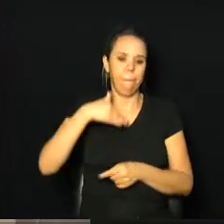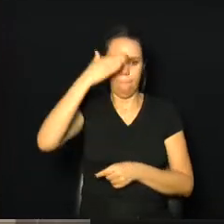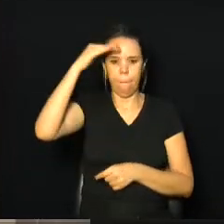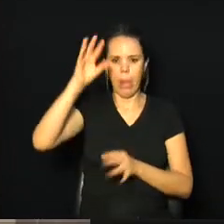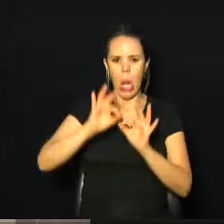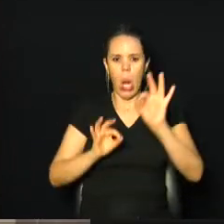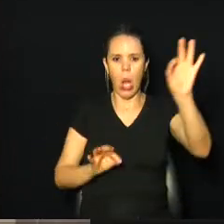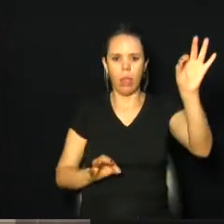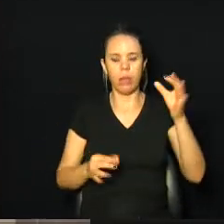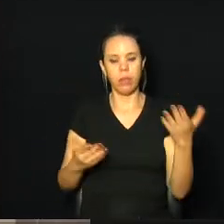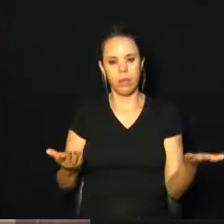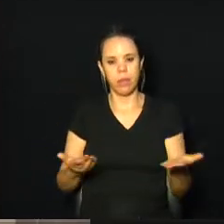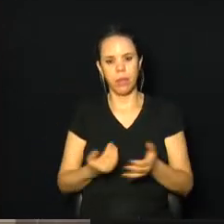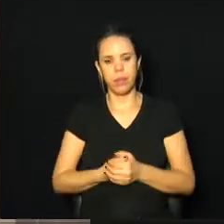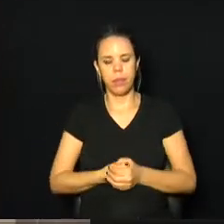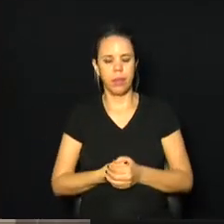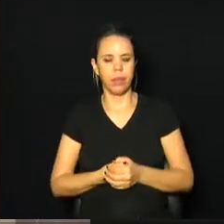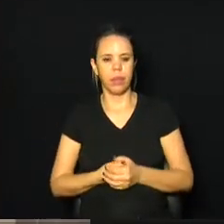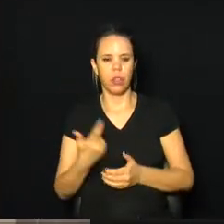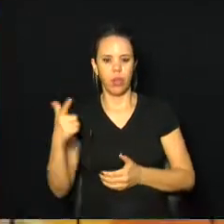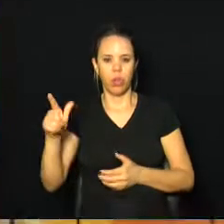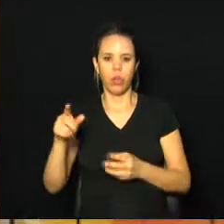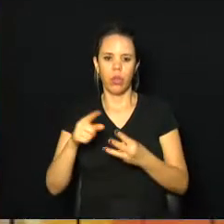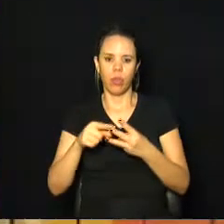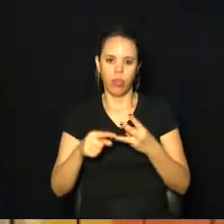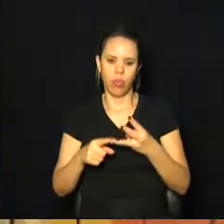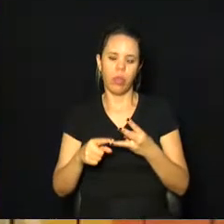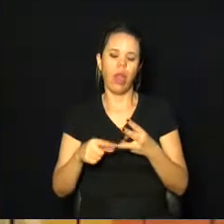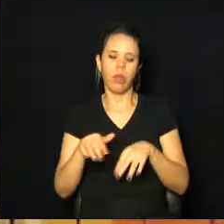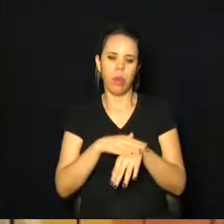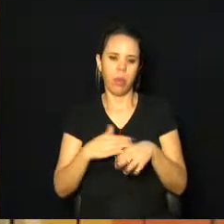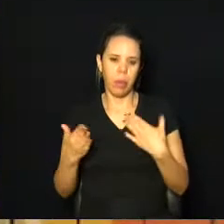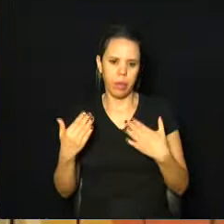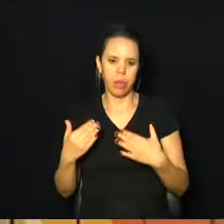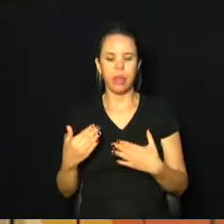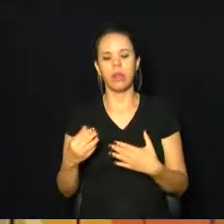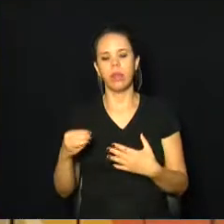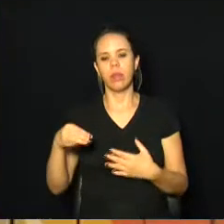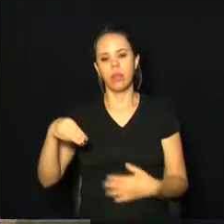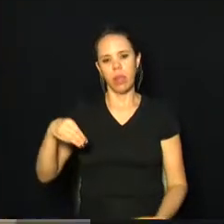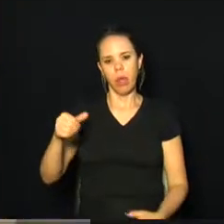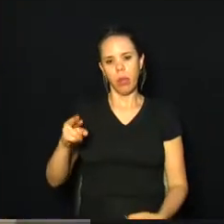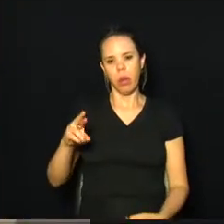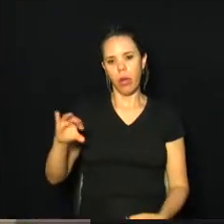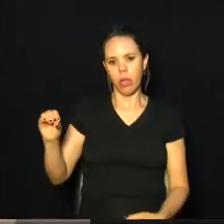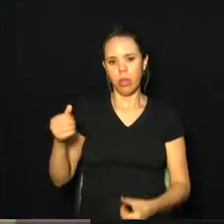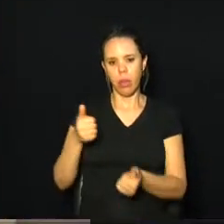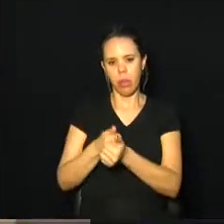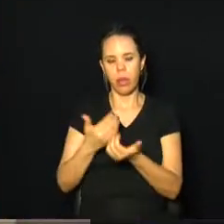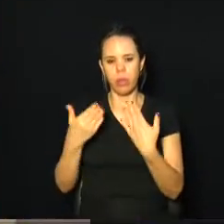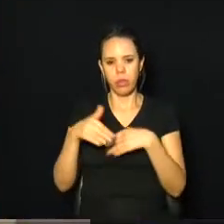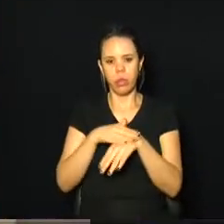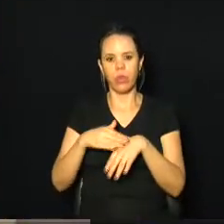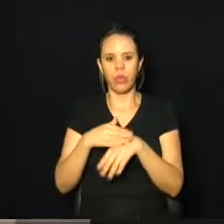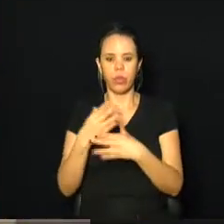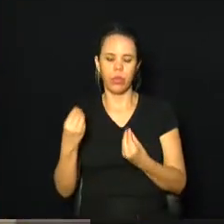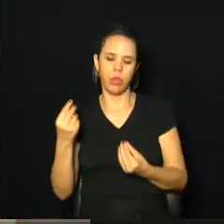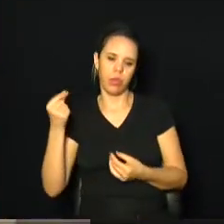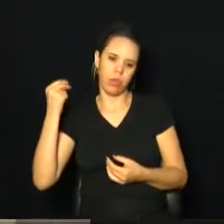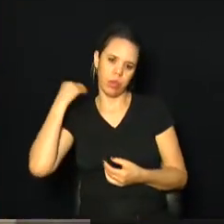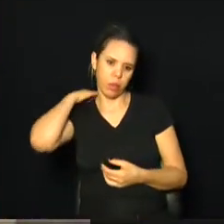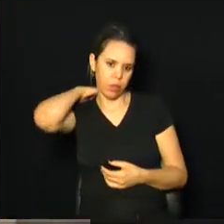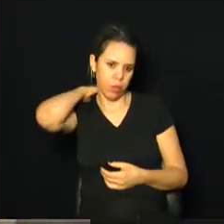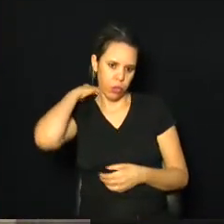pra caramba e está sempre falando com a gente. Tá. O Maurício está mais perto, a gente conversa bastante tempo, eu